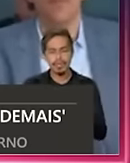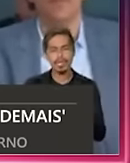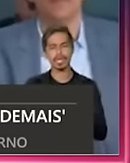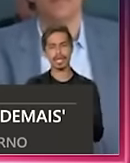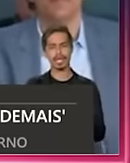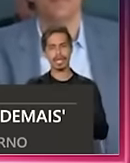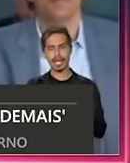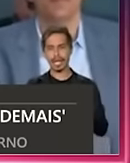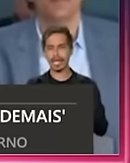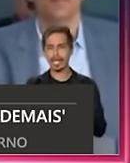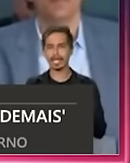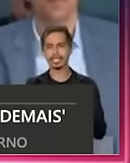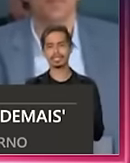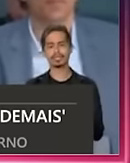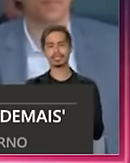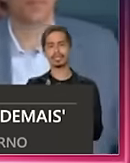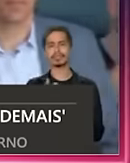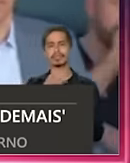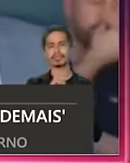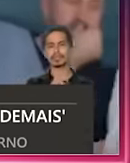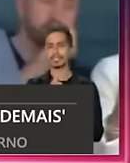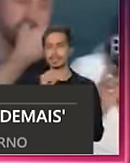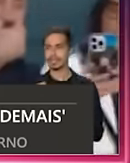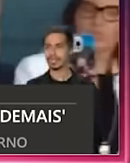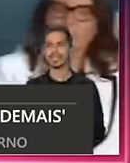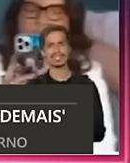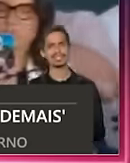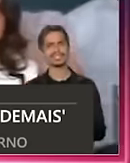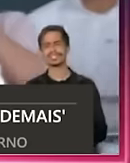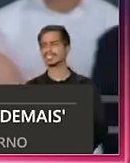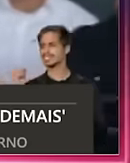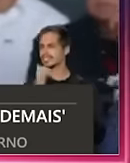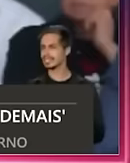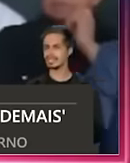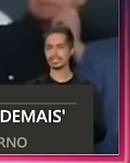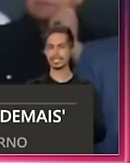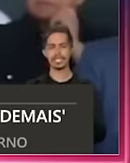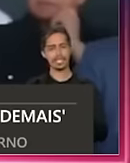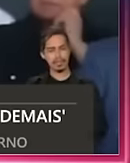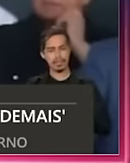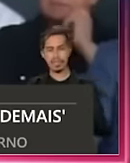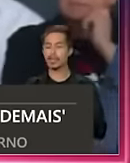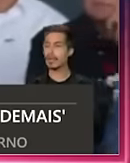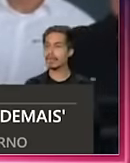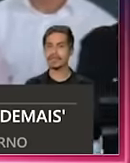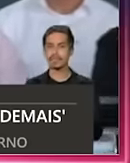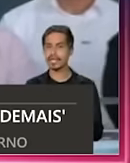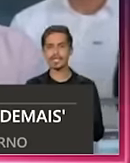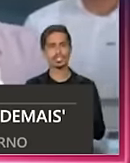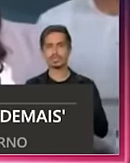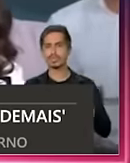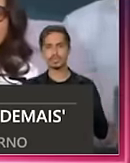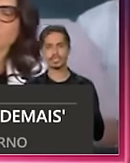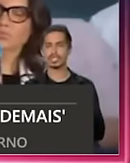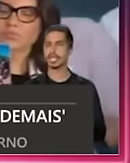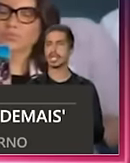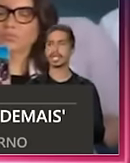50? Quanto custou a esse país não ter feito universidade